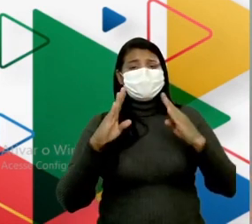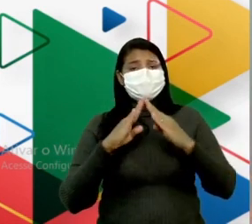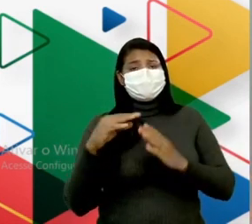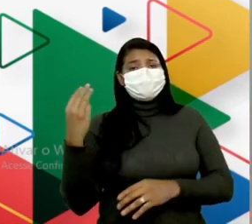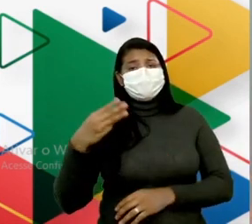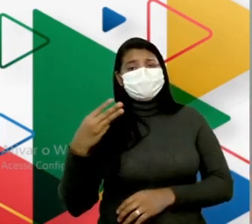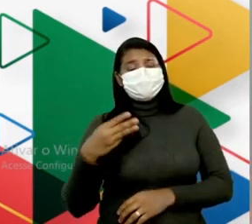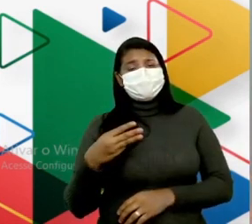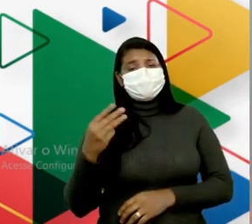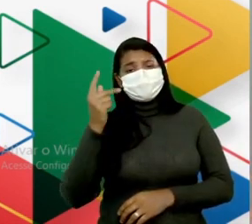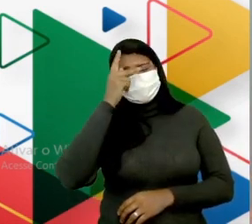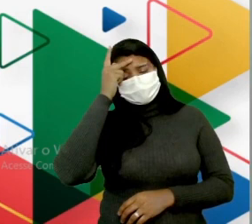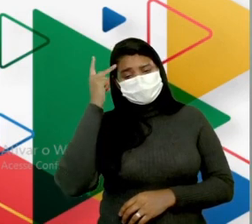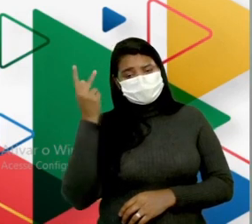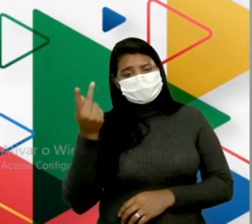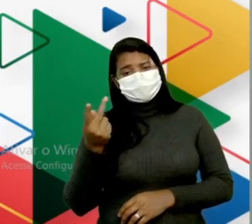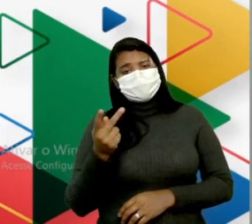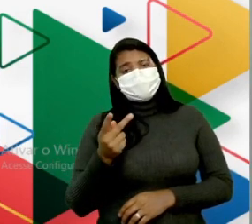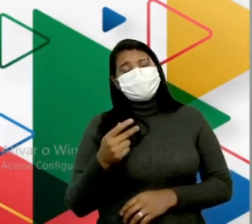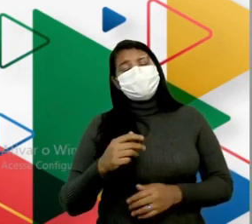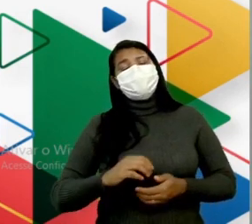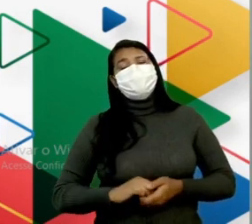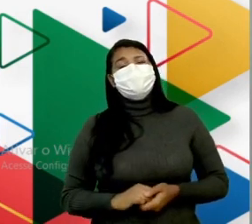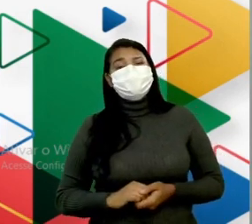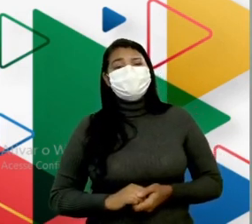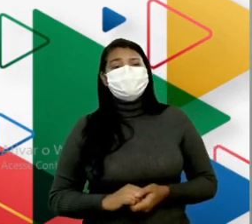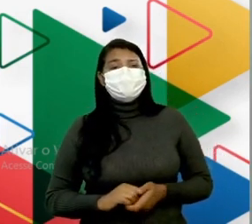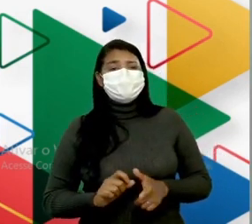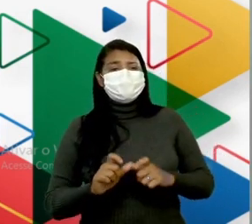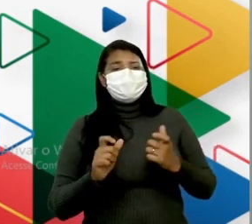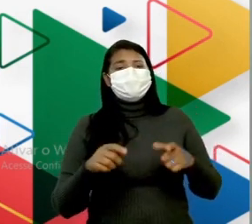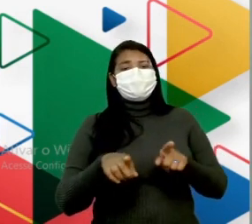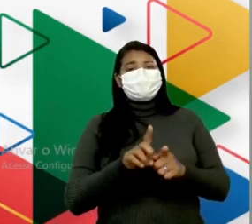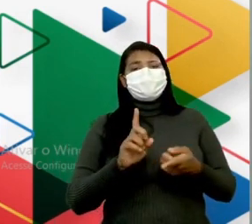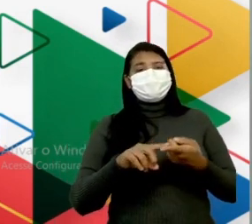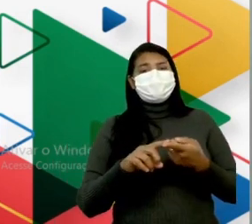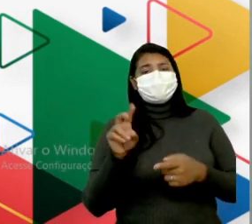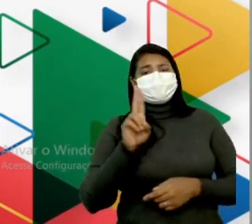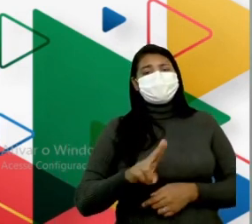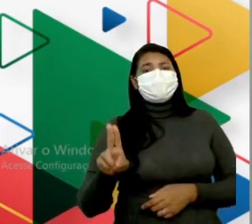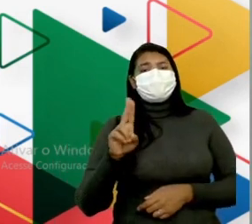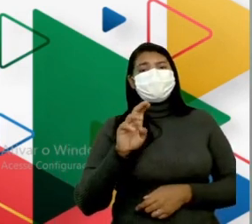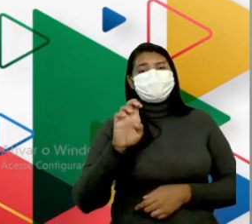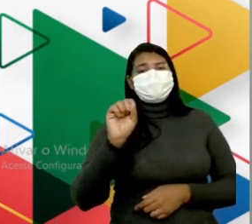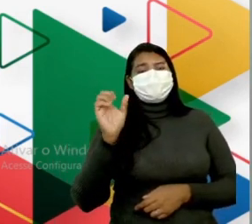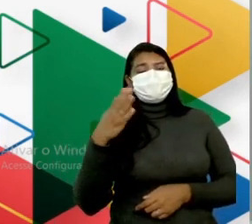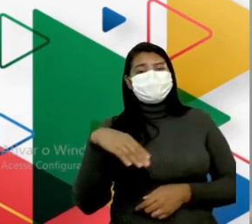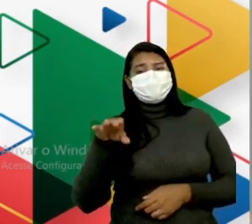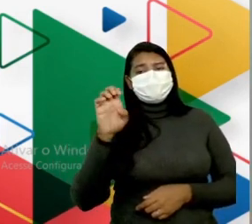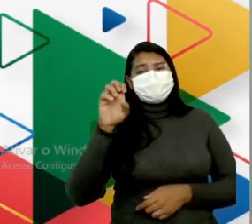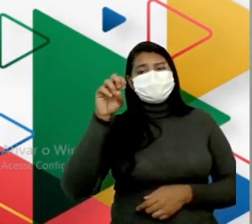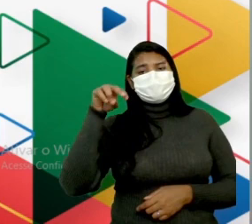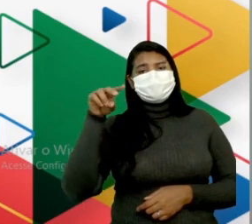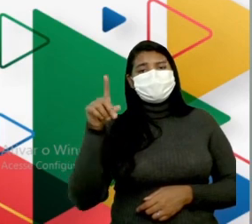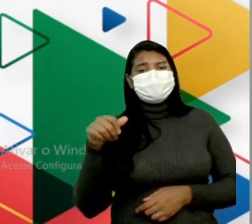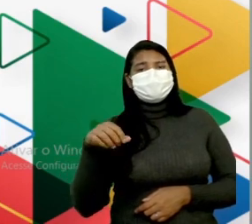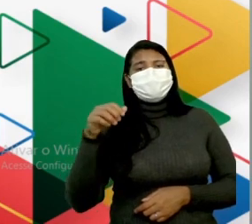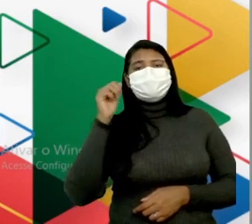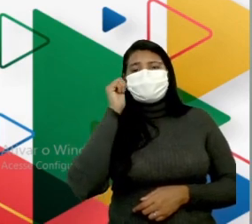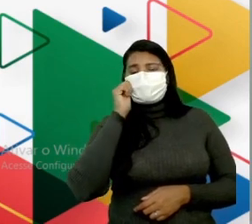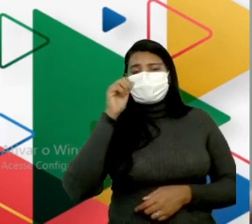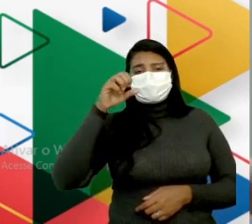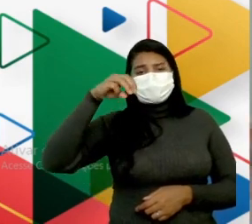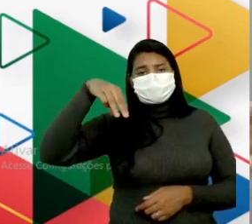Terceira pessoa do singular. Faço uso do S ending. Mary lives in Paris. Mary mora em